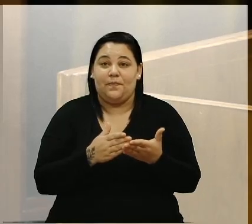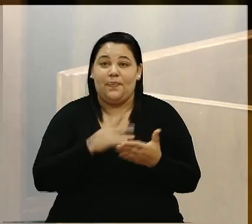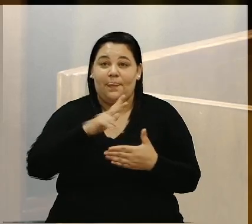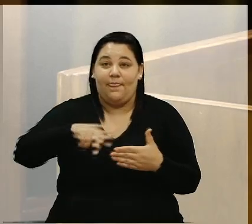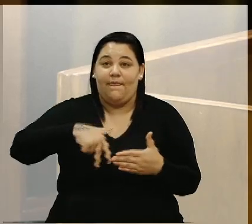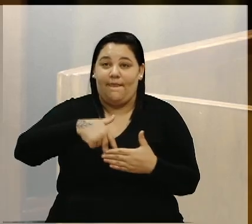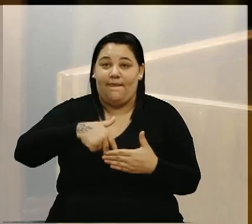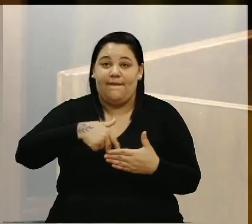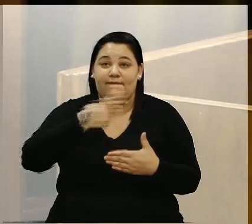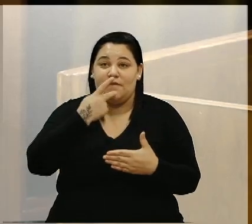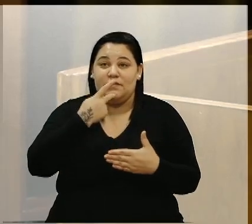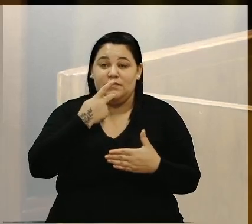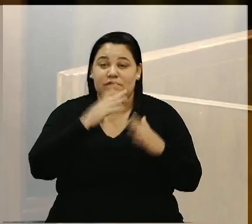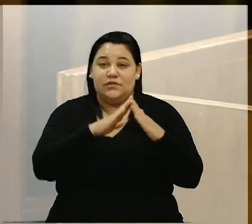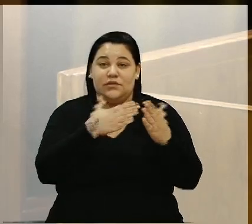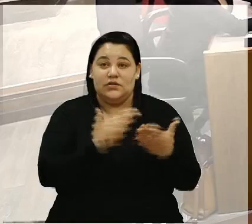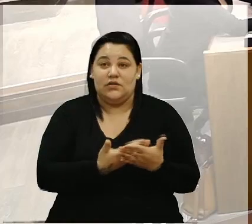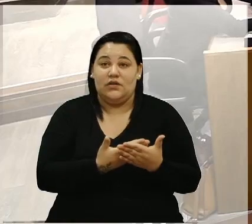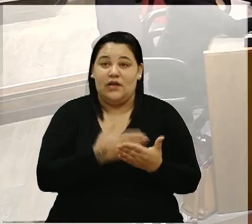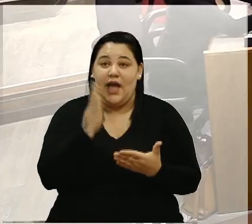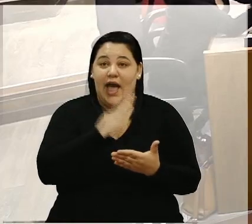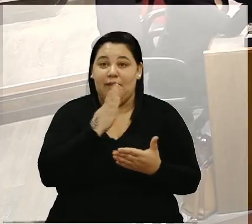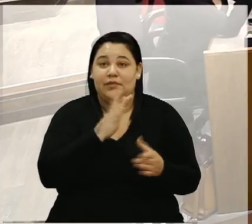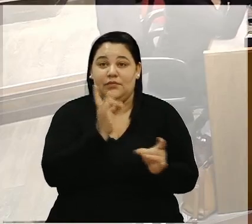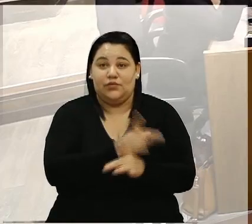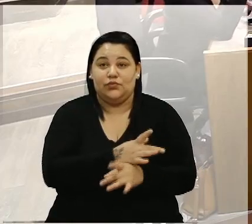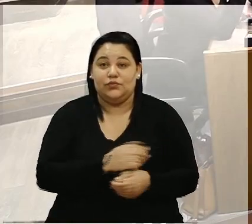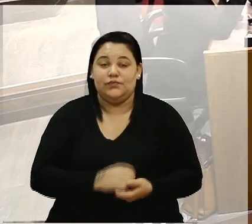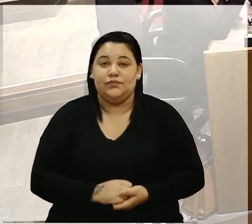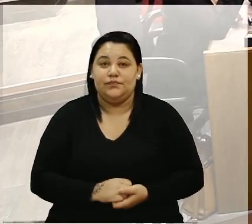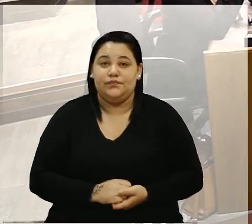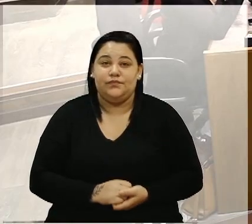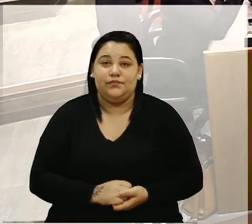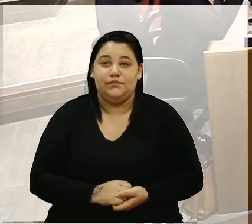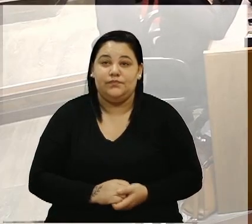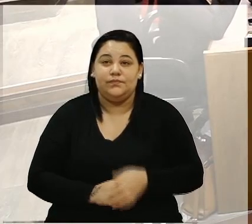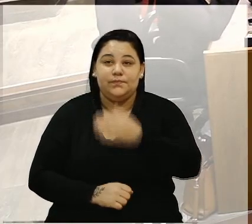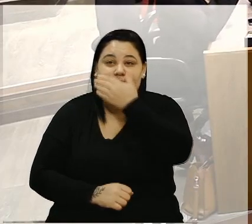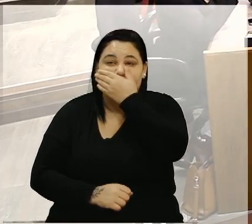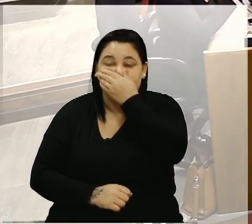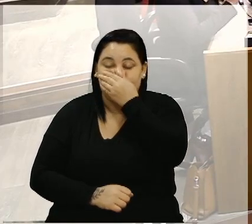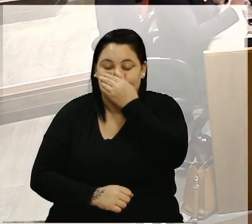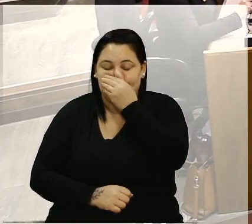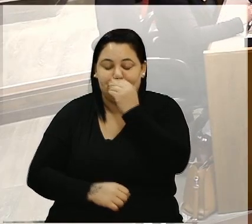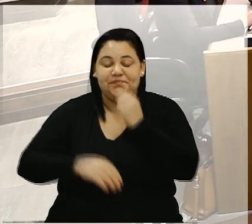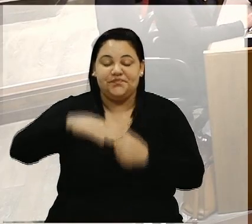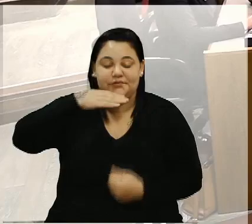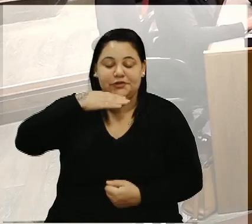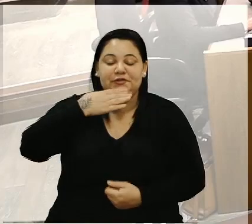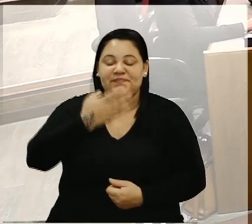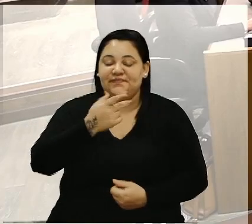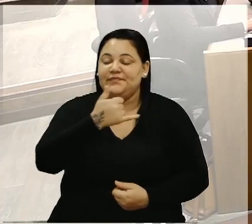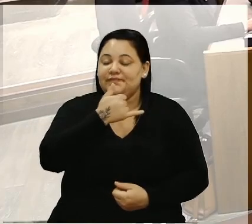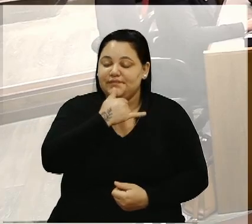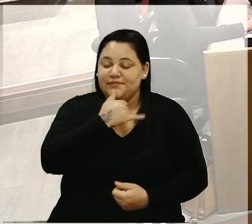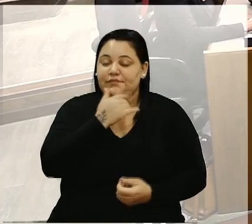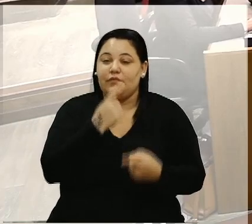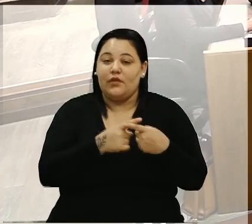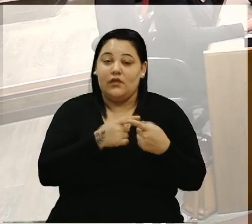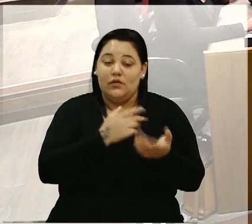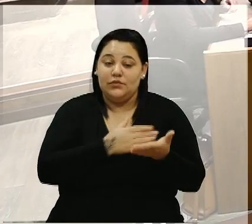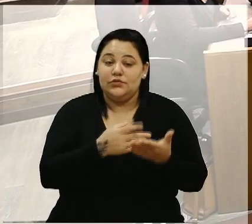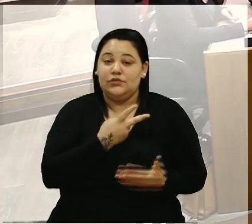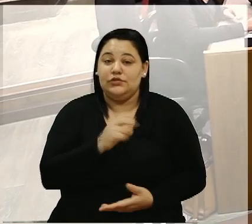escolas modulares. A sua parte, vereador Bortola. Vereador Bressan, é triste, porque desde 2021 a gente protocola diversos